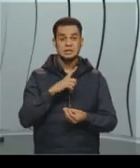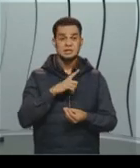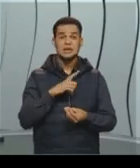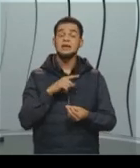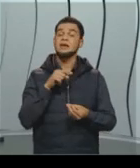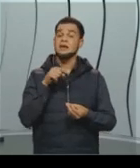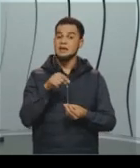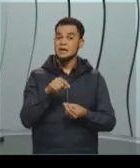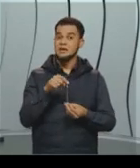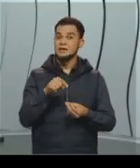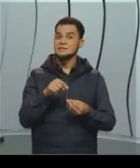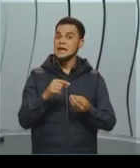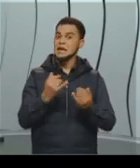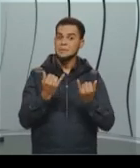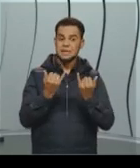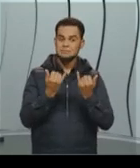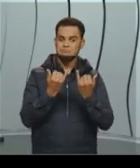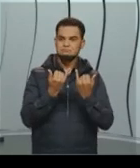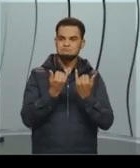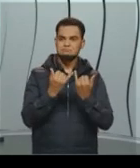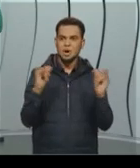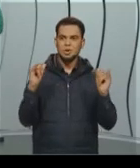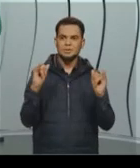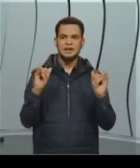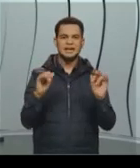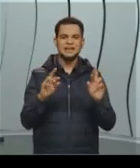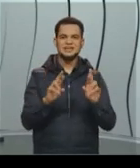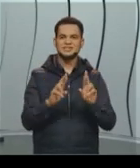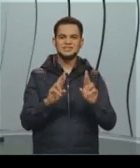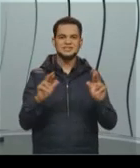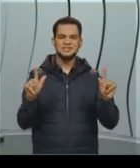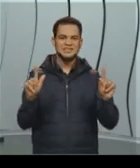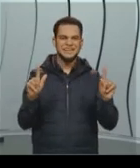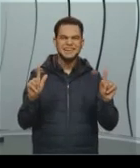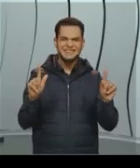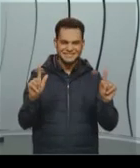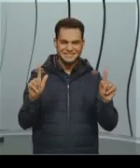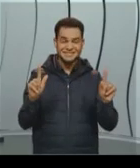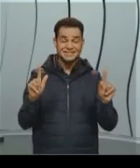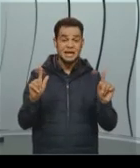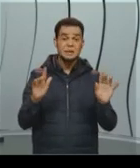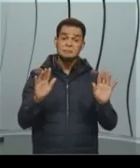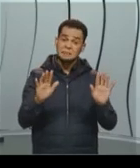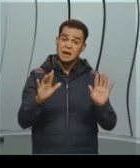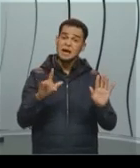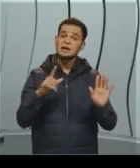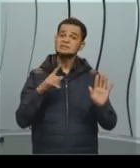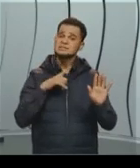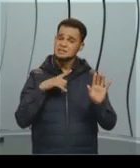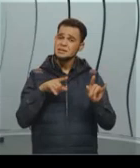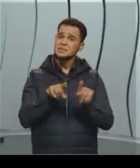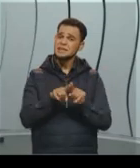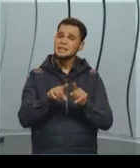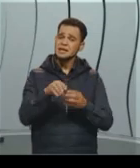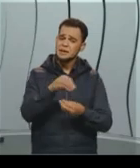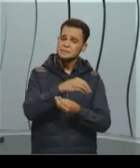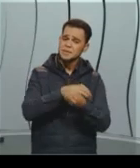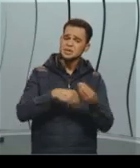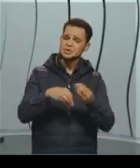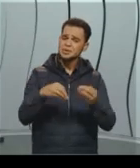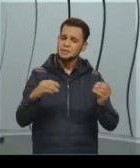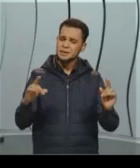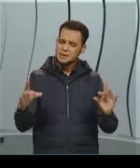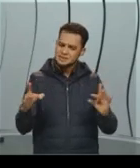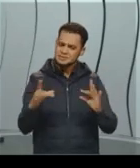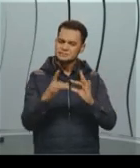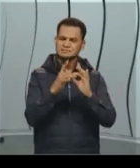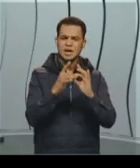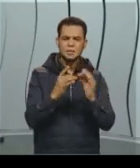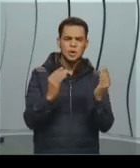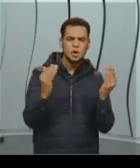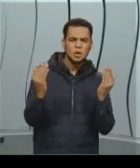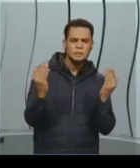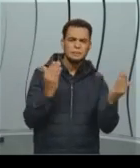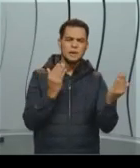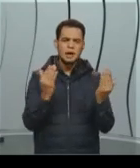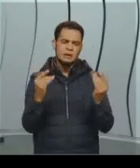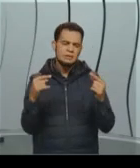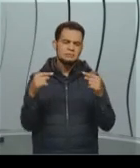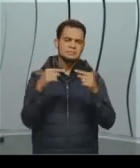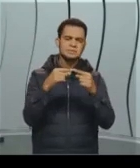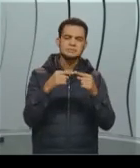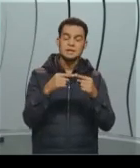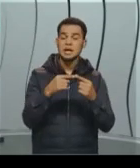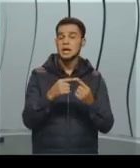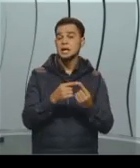né, de crenças que não vão de encontro uma com a outra, como a gente tem o sincretismo também, né, que acaba tendo a associação. Estão